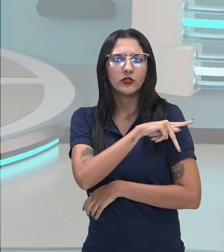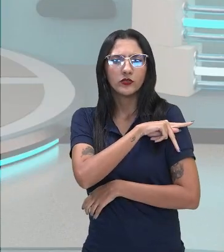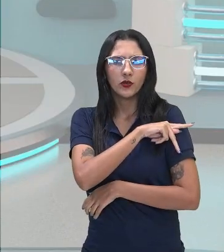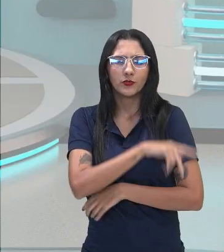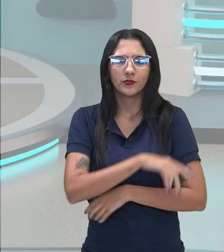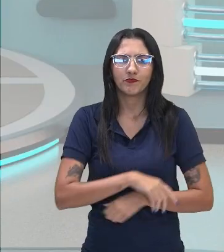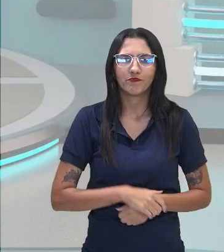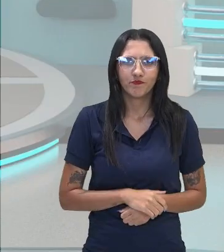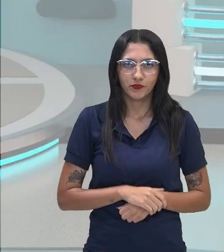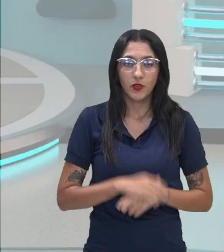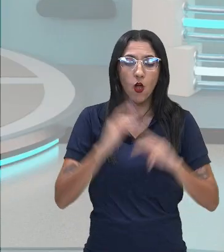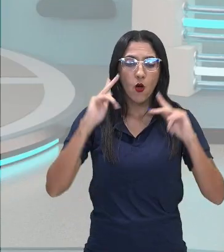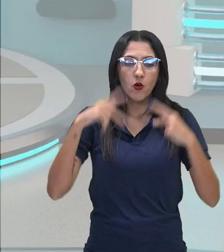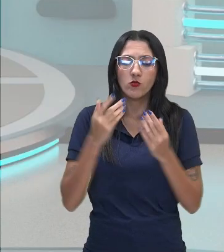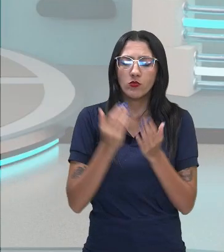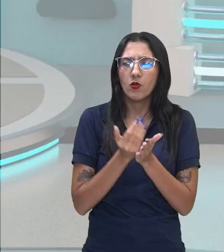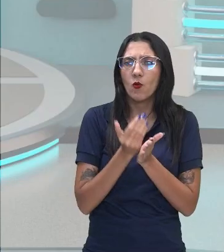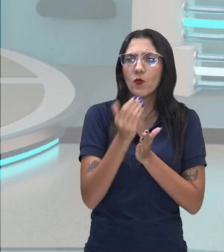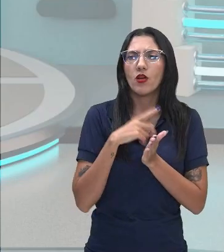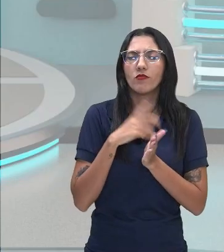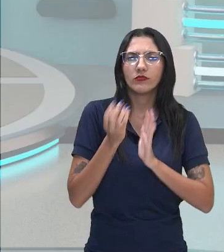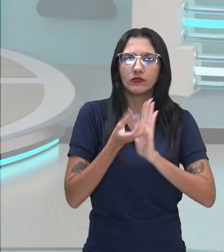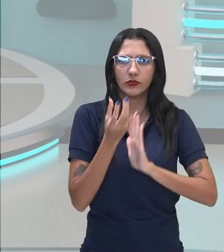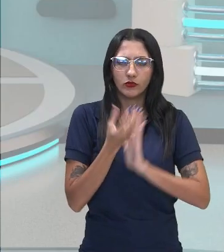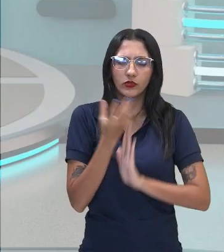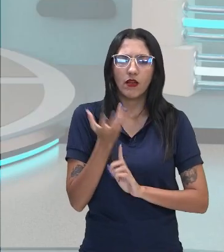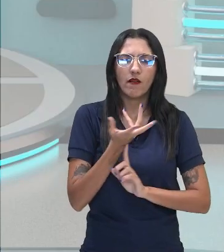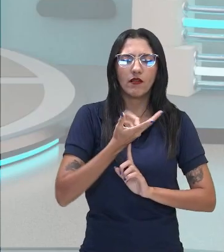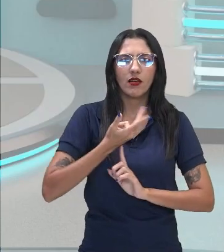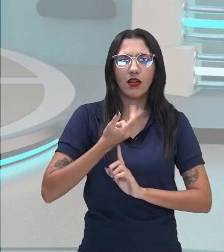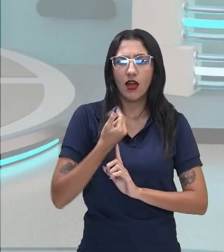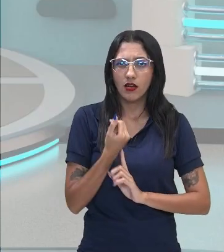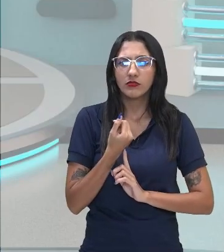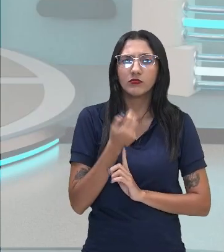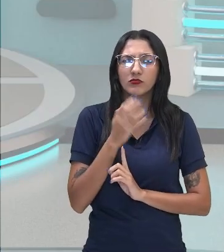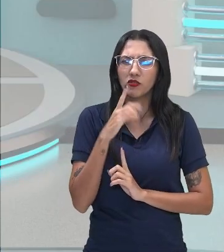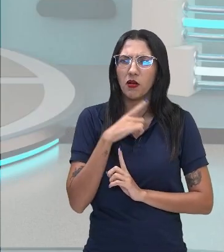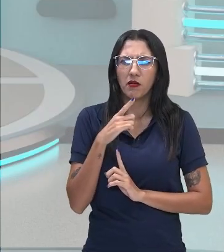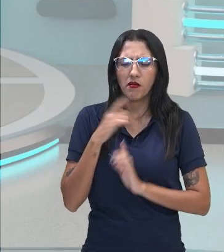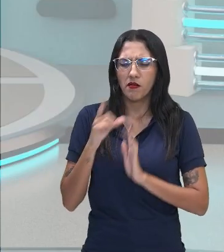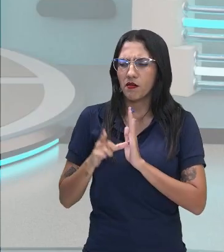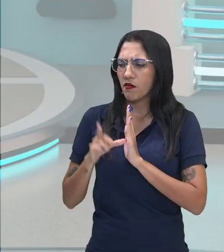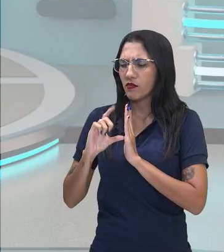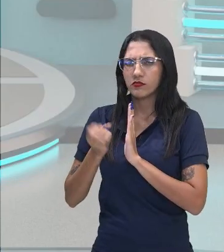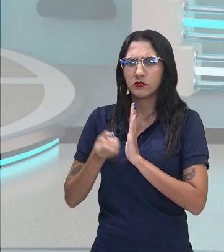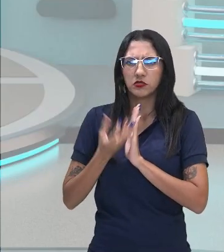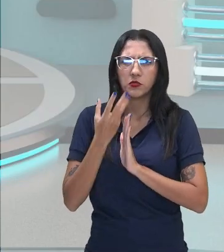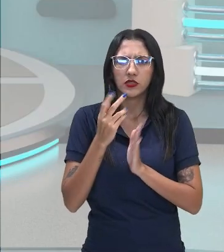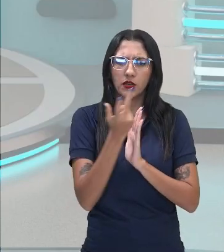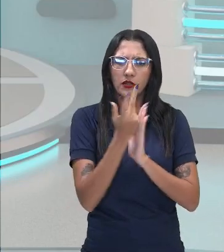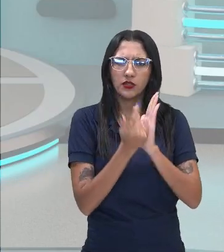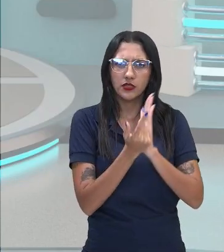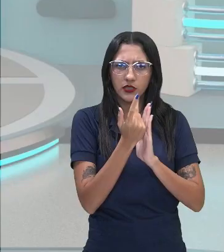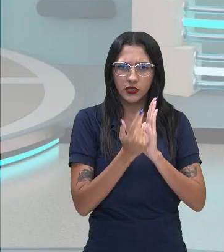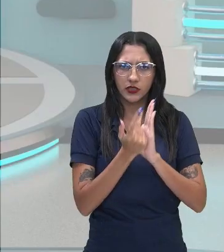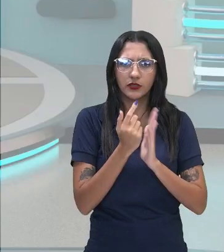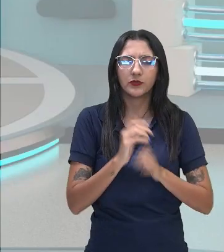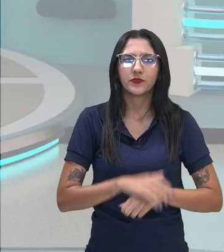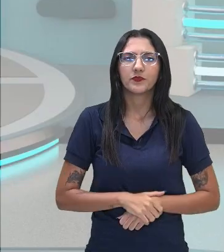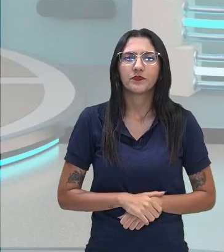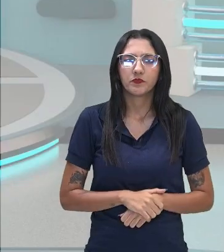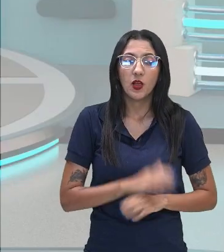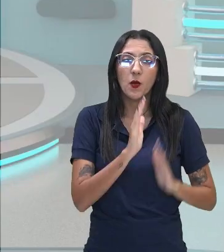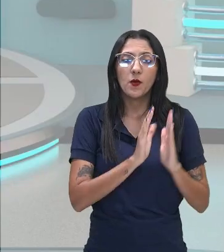humano começou a produzir arte muito antes da invenção da escrita, chamada de Era Ágrafa,